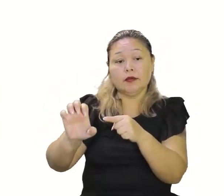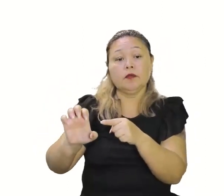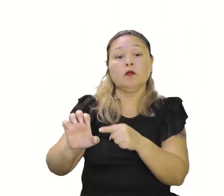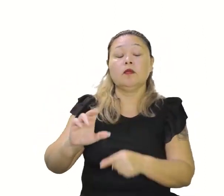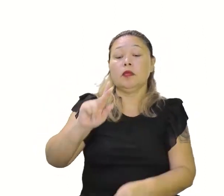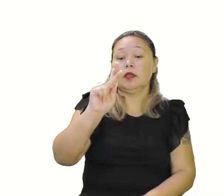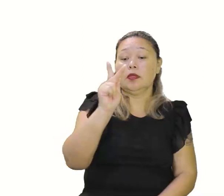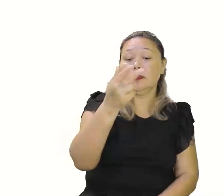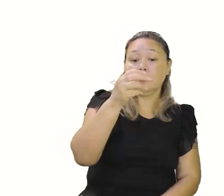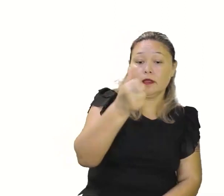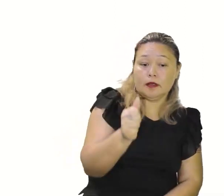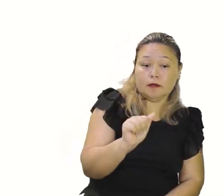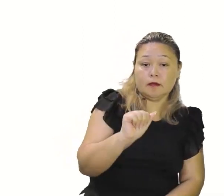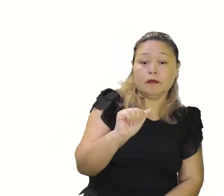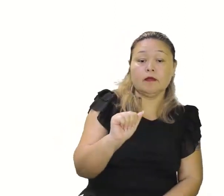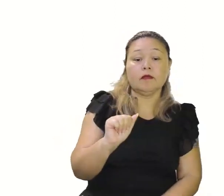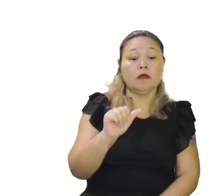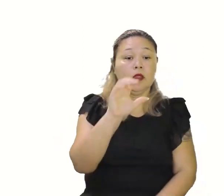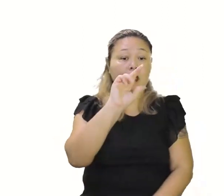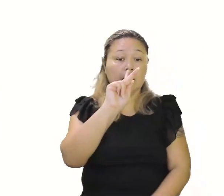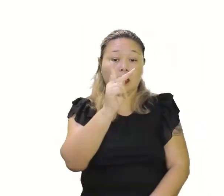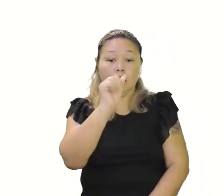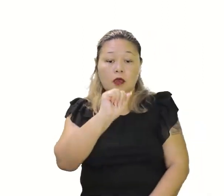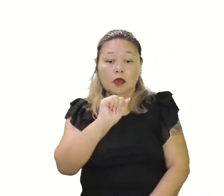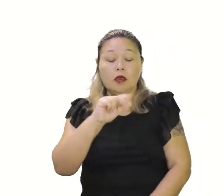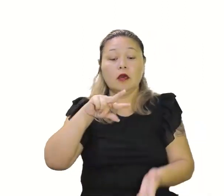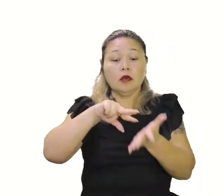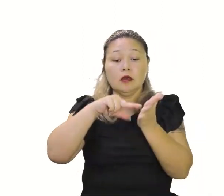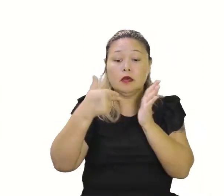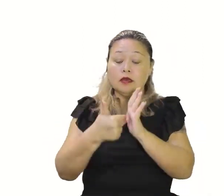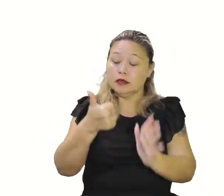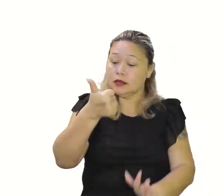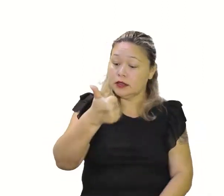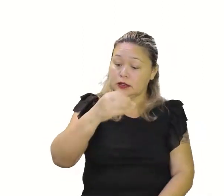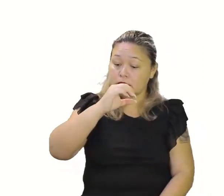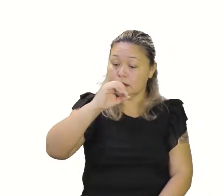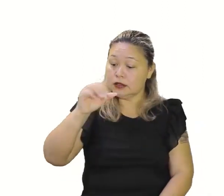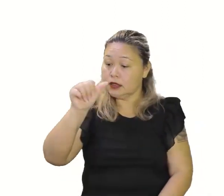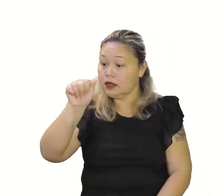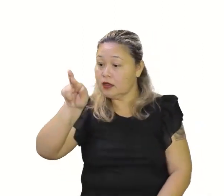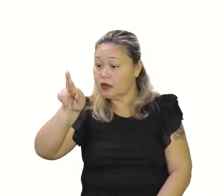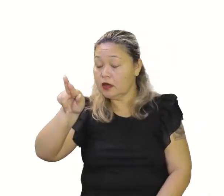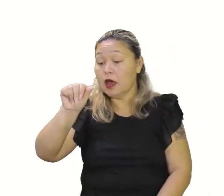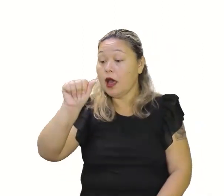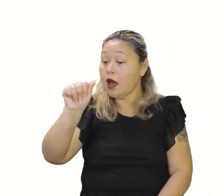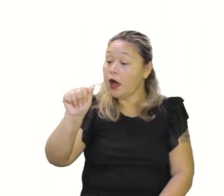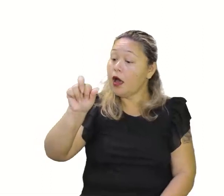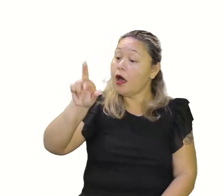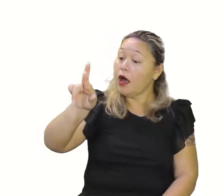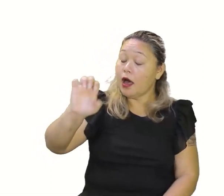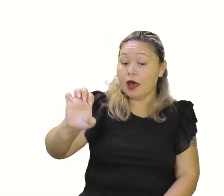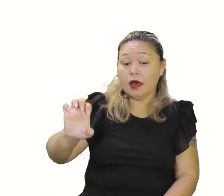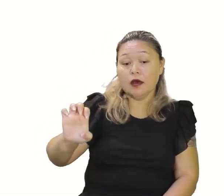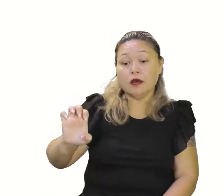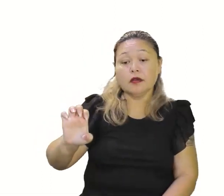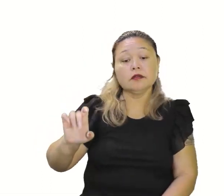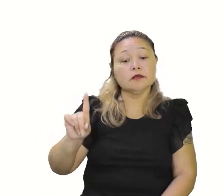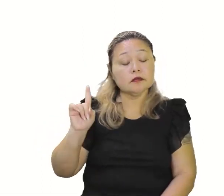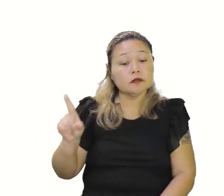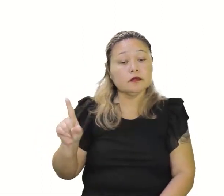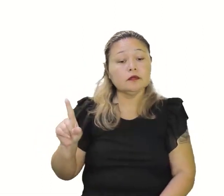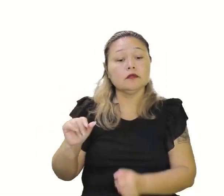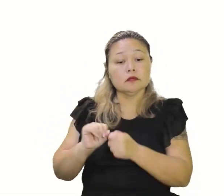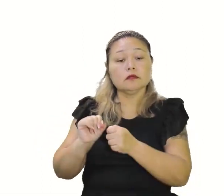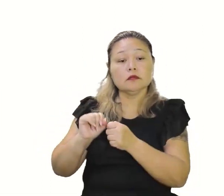hectare, né, um HA, ó, equivale a 100 ares. É como se fosse uma figura de lado 100,